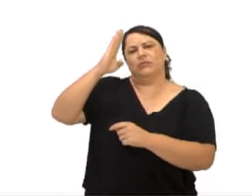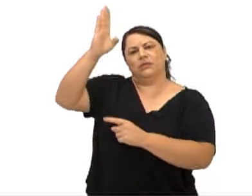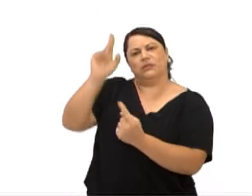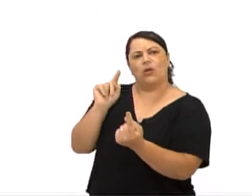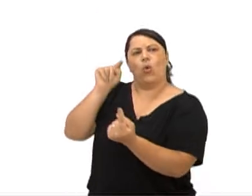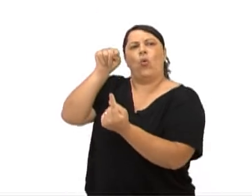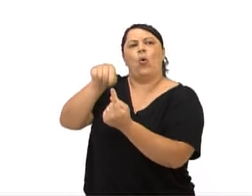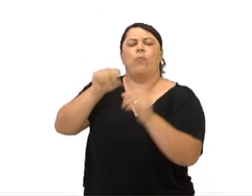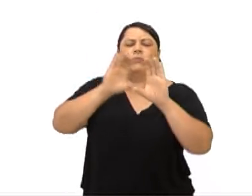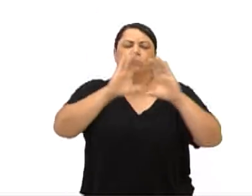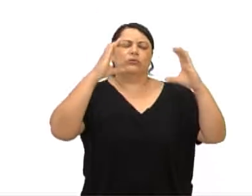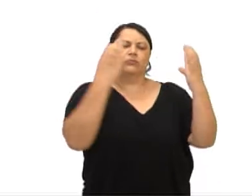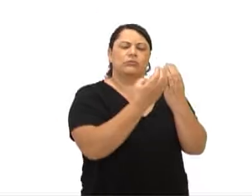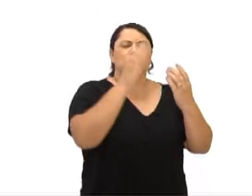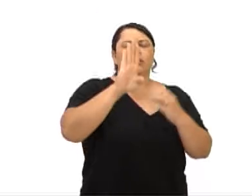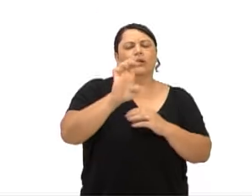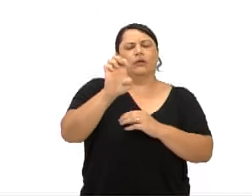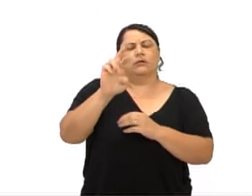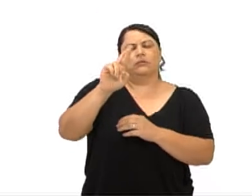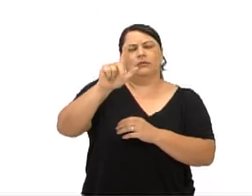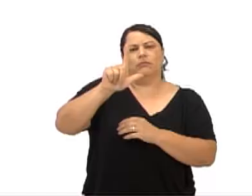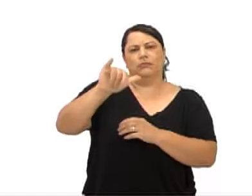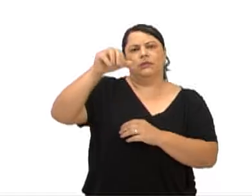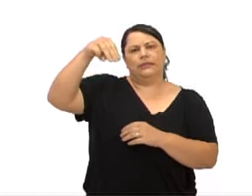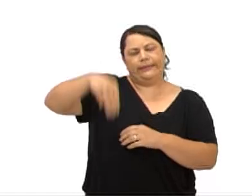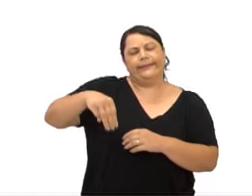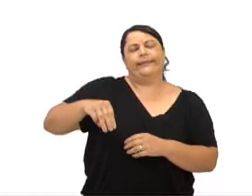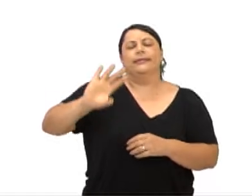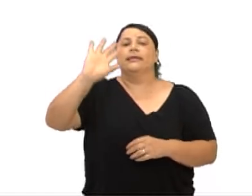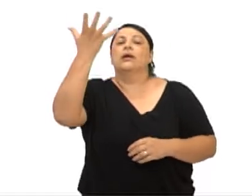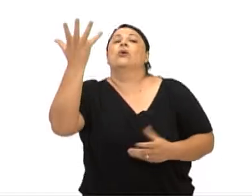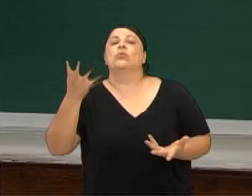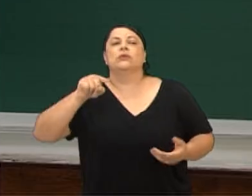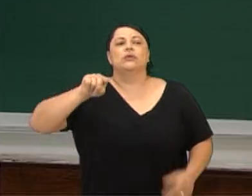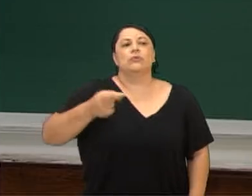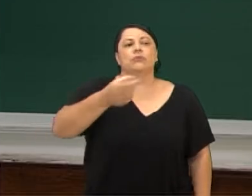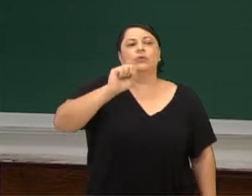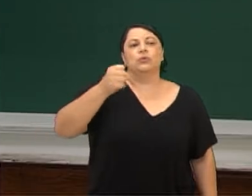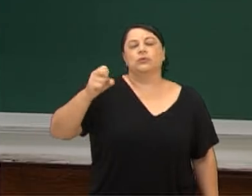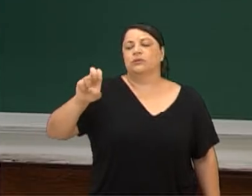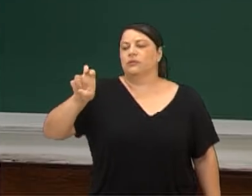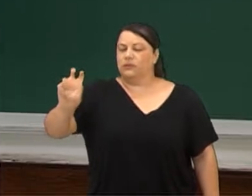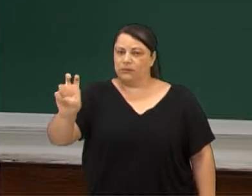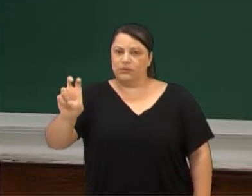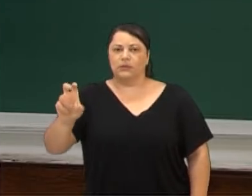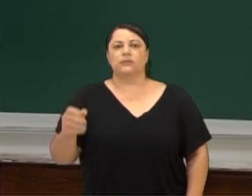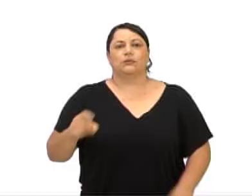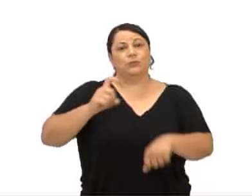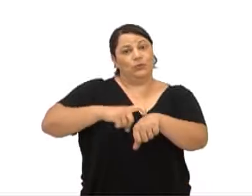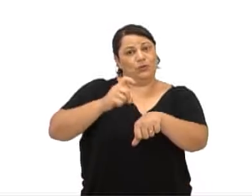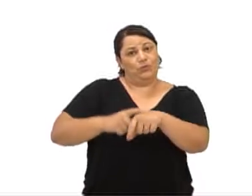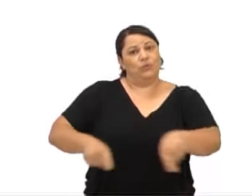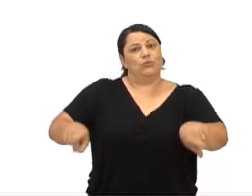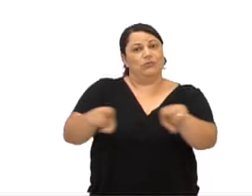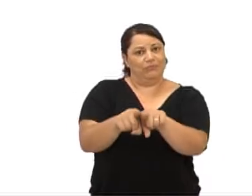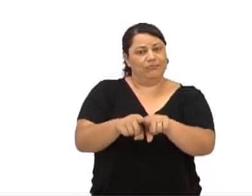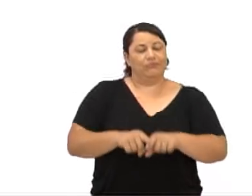objetivo da Conferência de Berlim, ocorrida em 1885. Um tempinho e nós já voltamos.